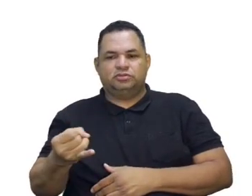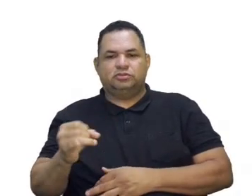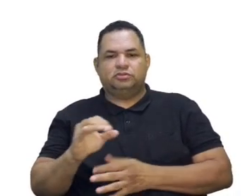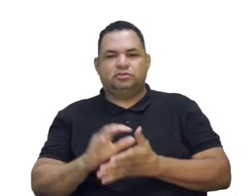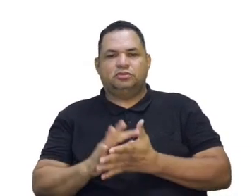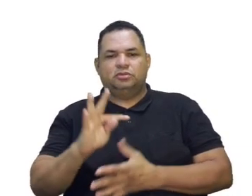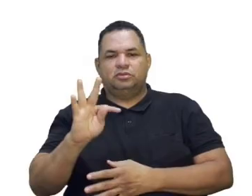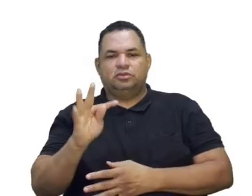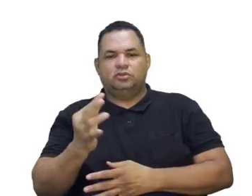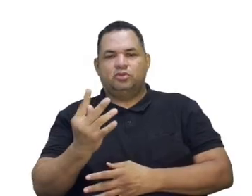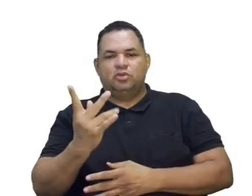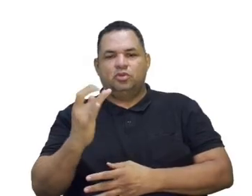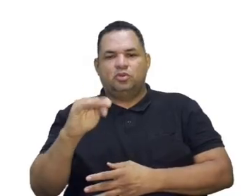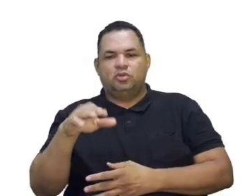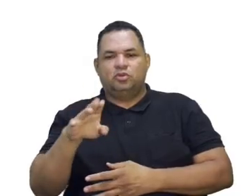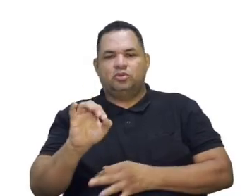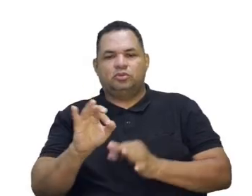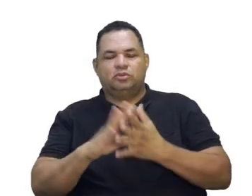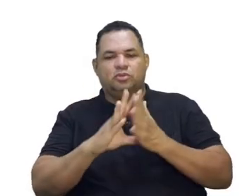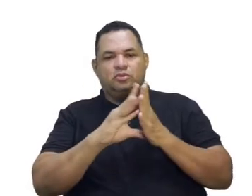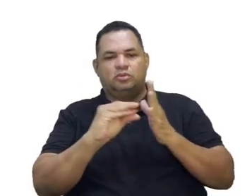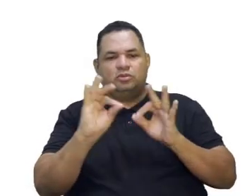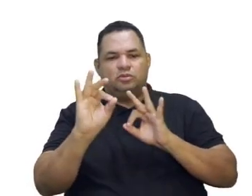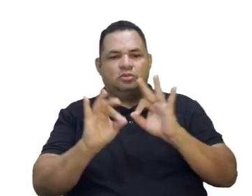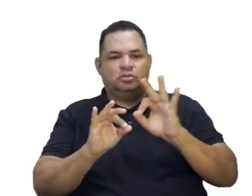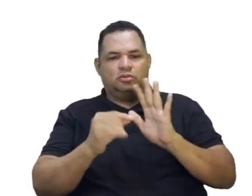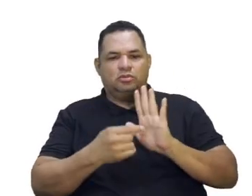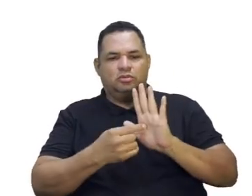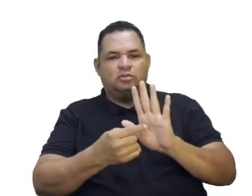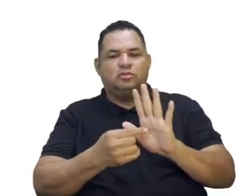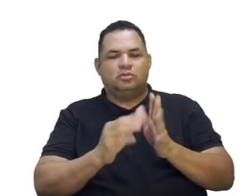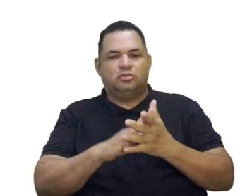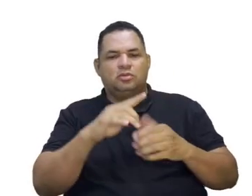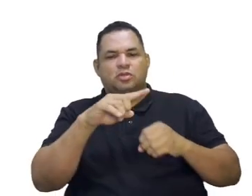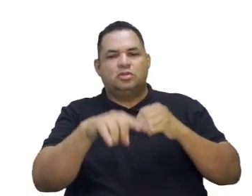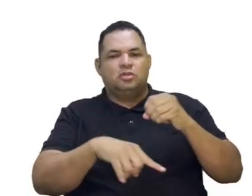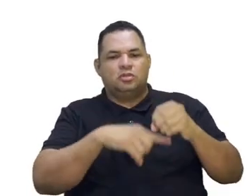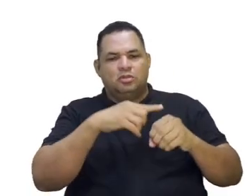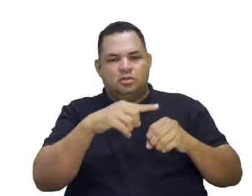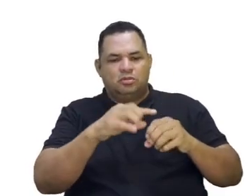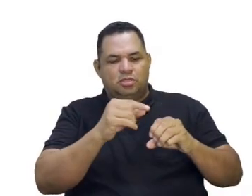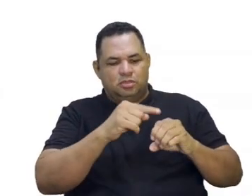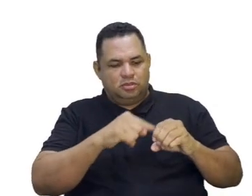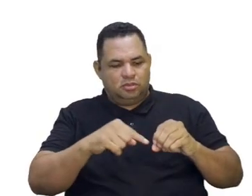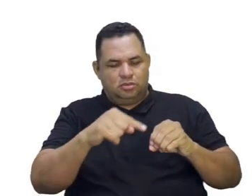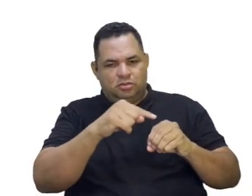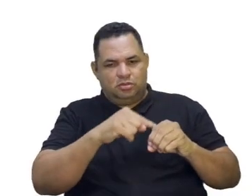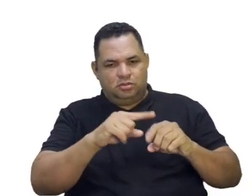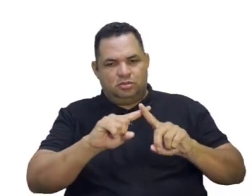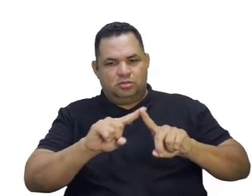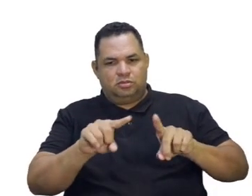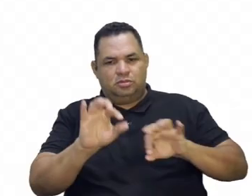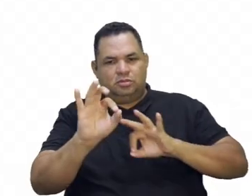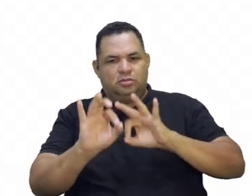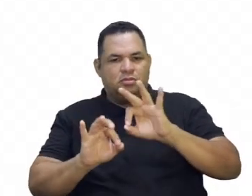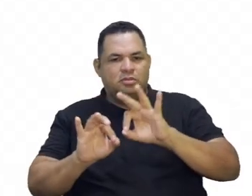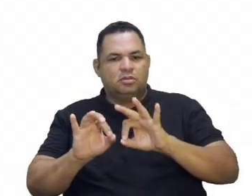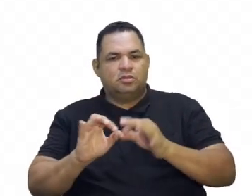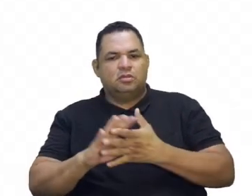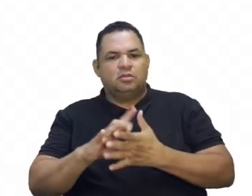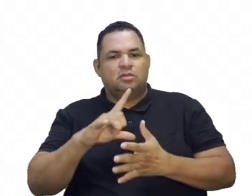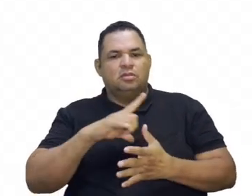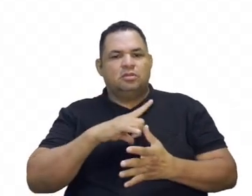Thomson, onde o modelo atômico dele, ele traz o átomo como uma esfera, só que essa esfera